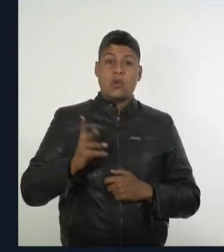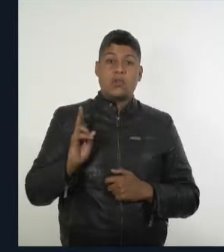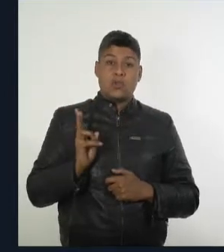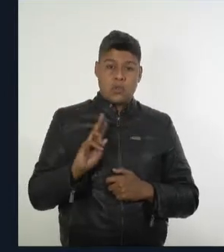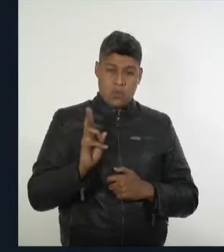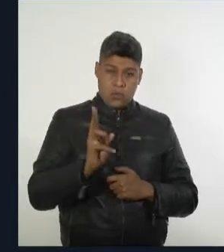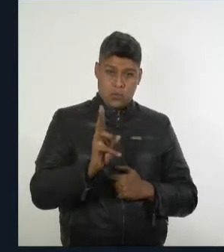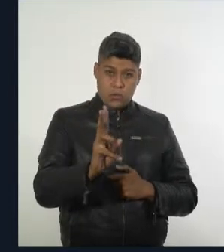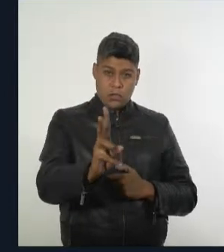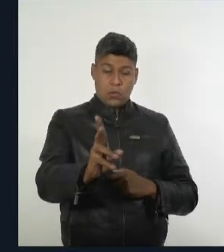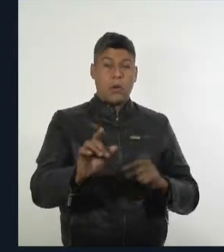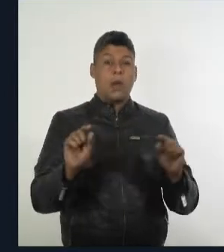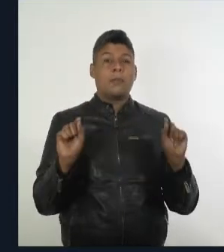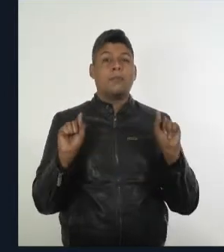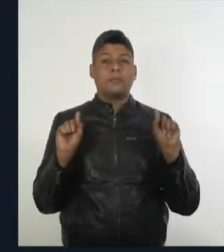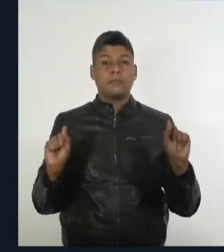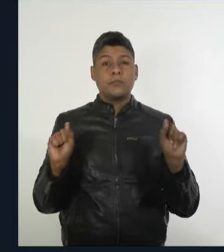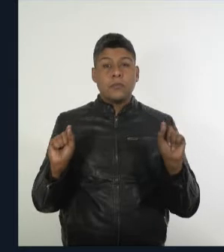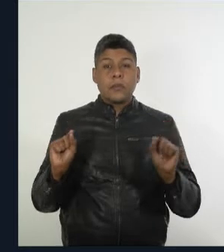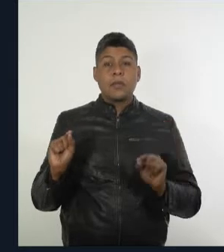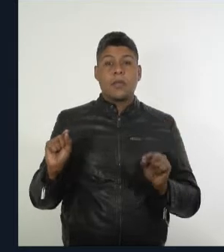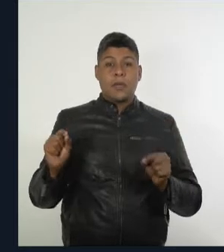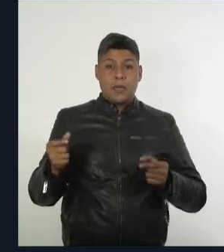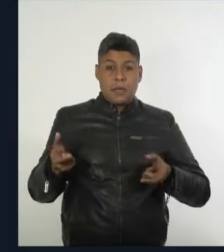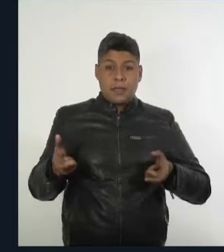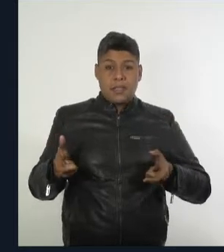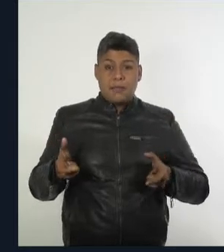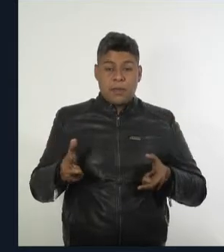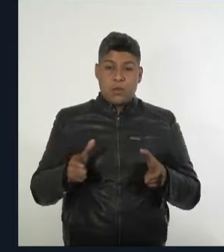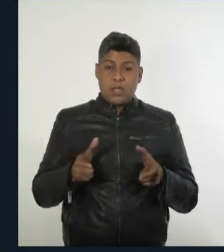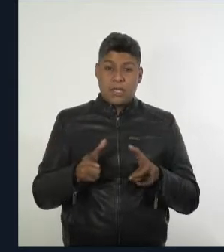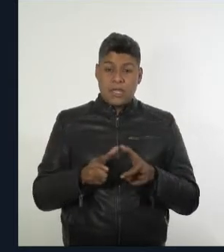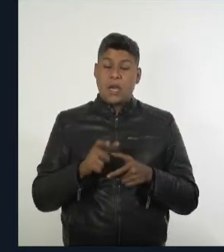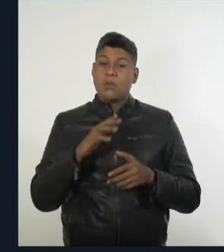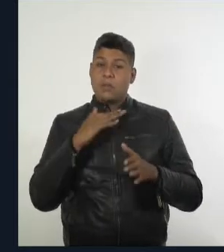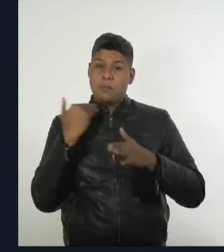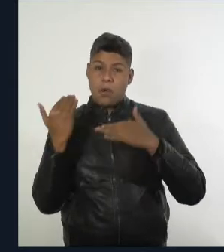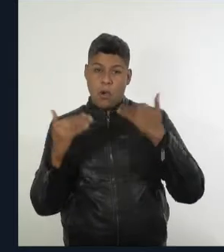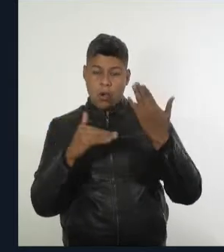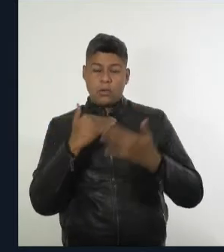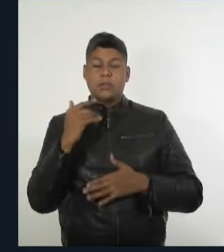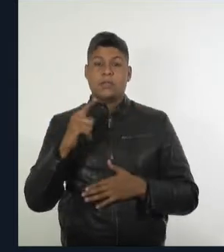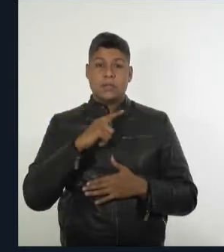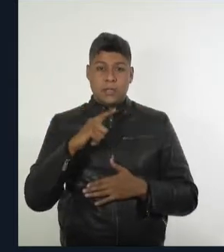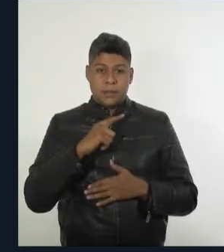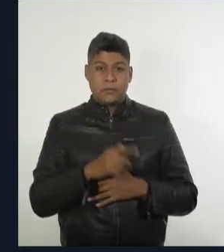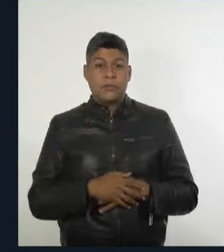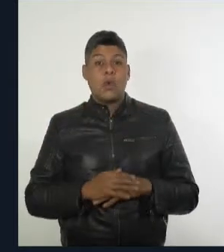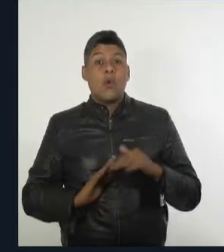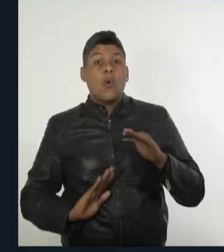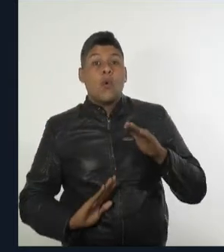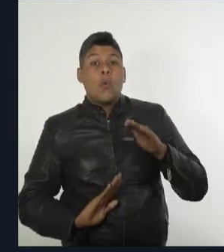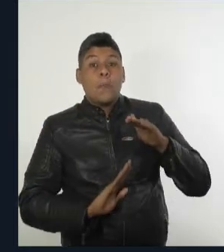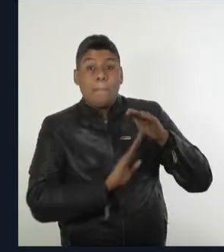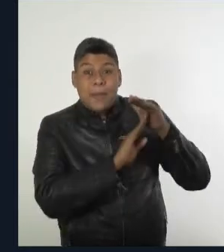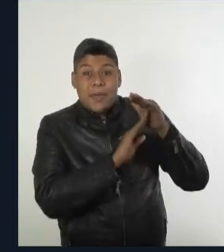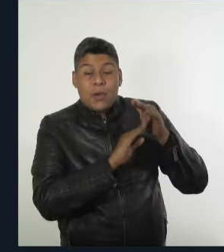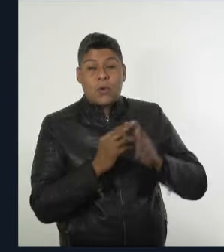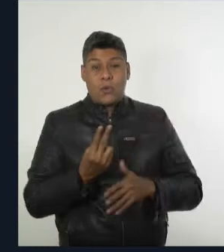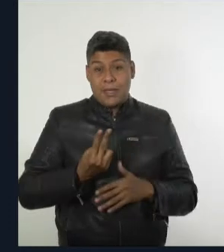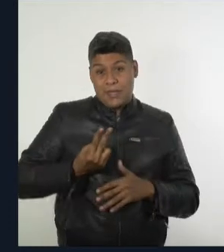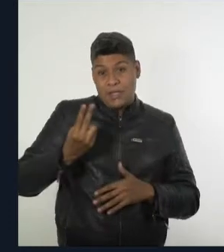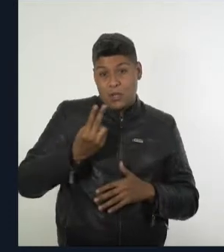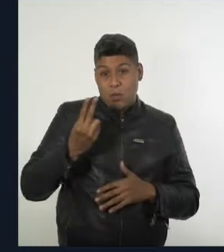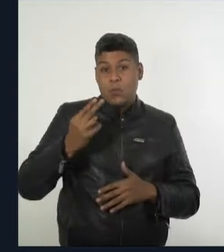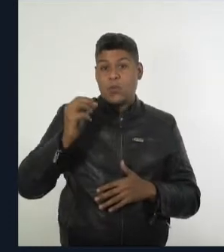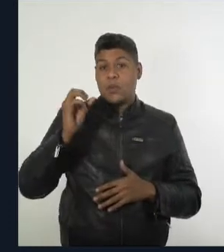um processo de queda de óbitos no município. Nós tivemos no pico da segunda onda, em